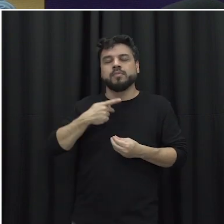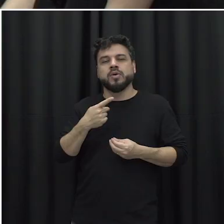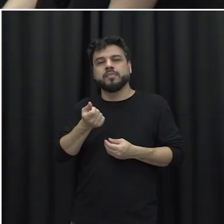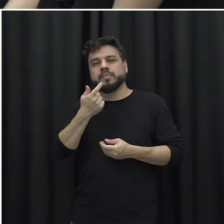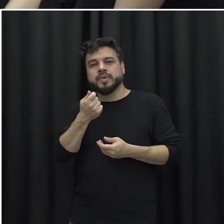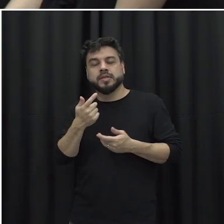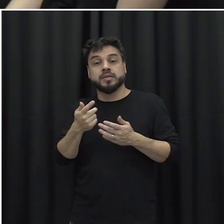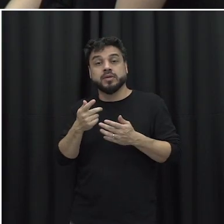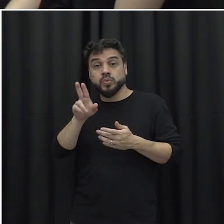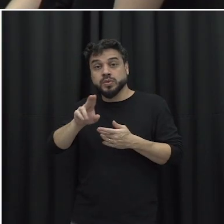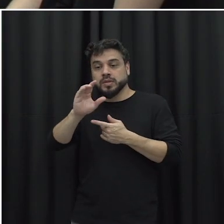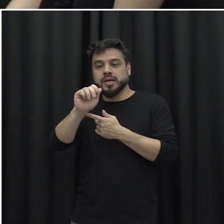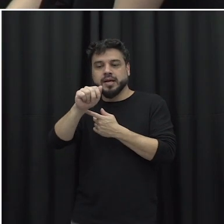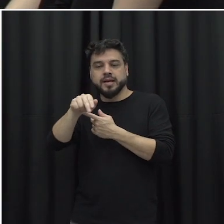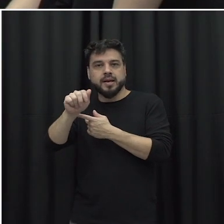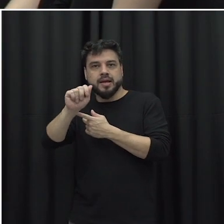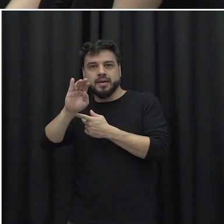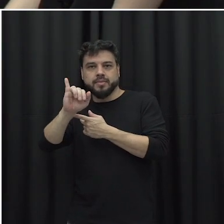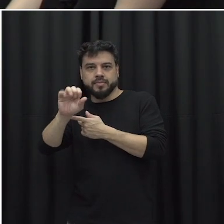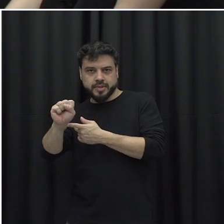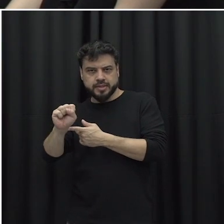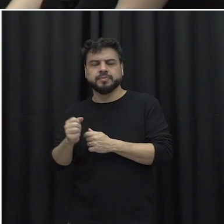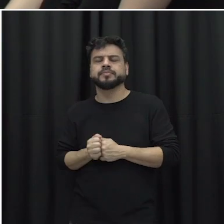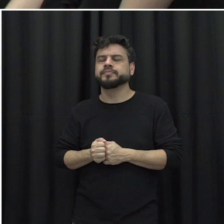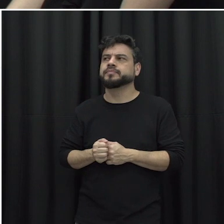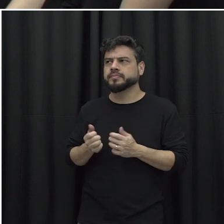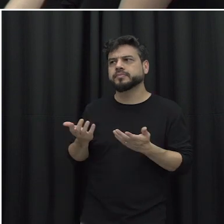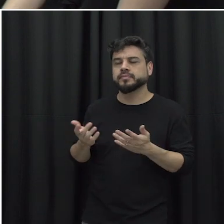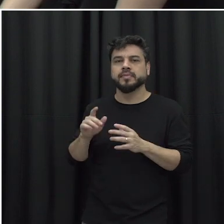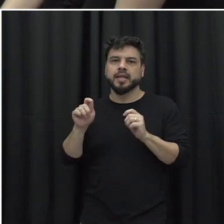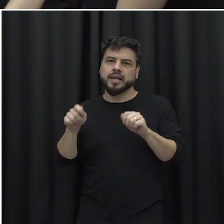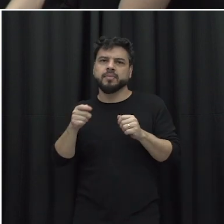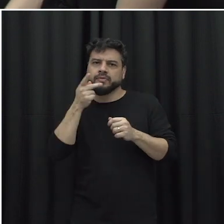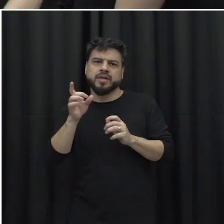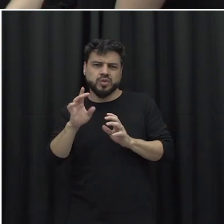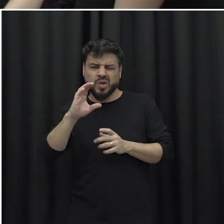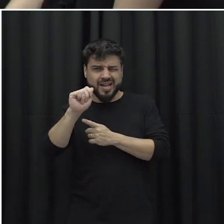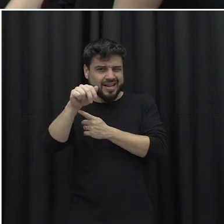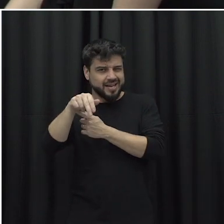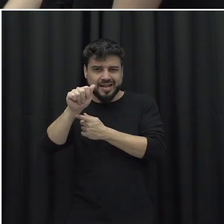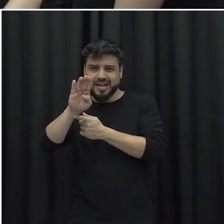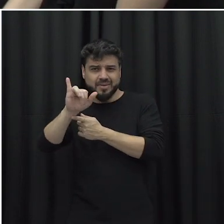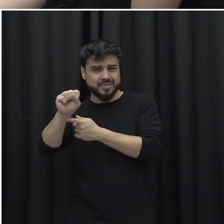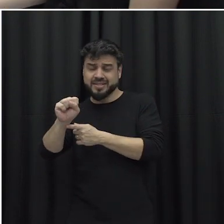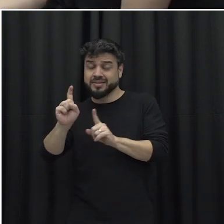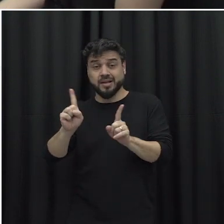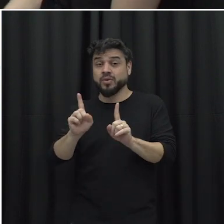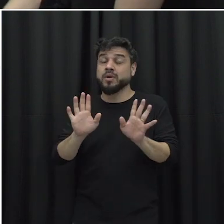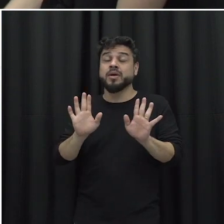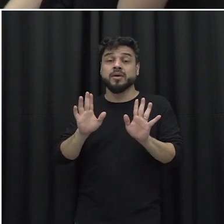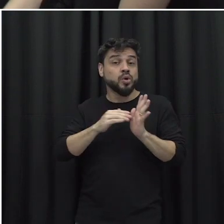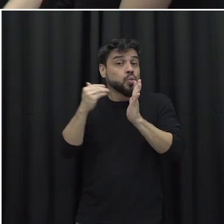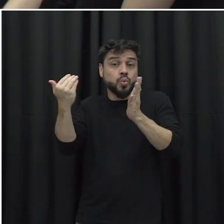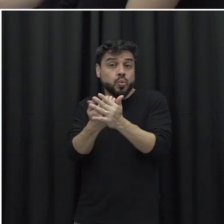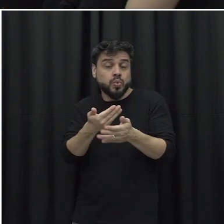Sim, acho que dá para falar não só da cannabis em si, mas de qualquer coisa que você utilize, né? Tem uma frase que é